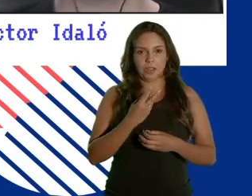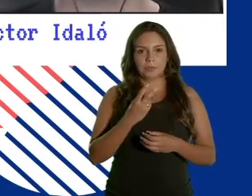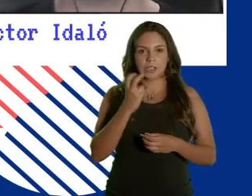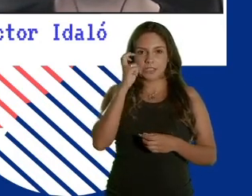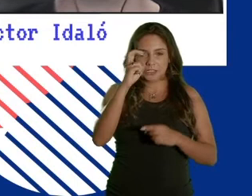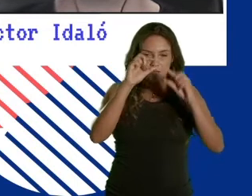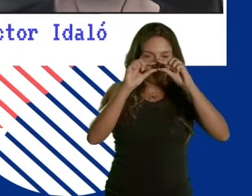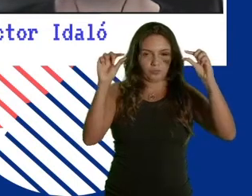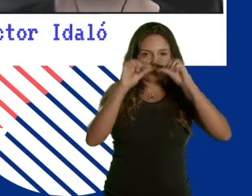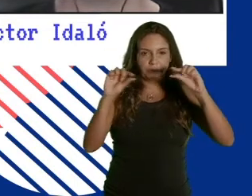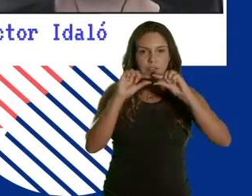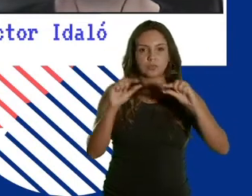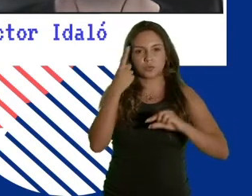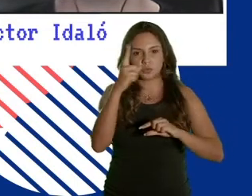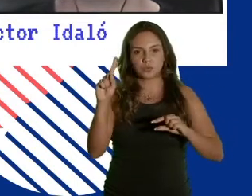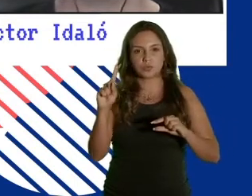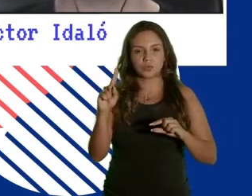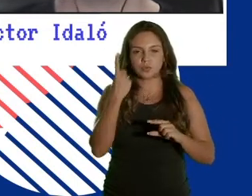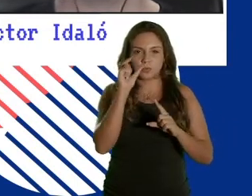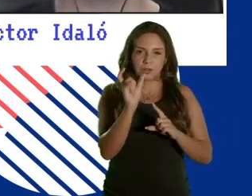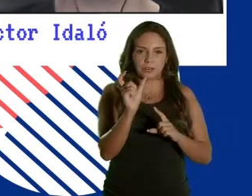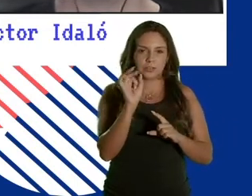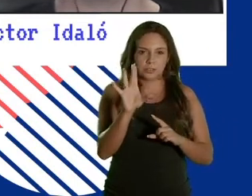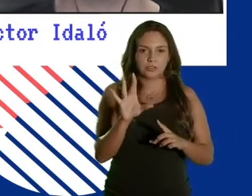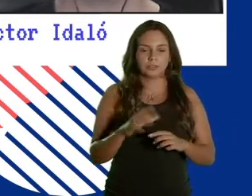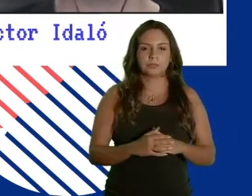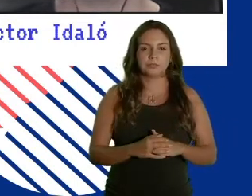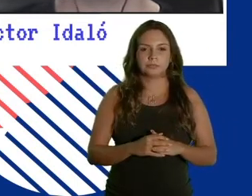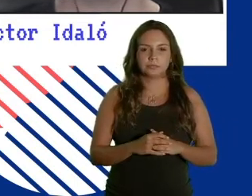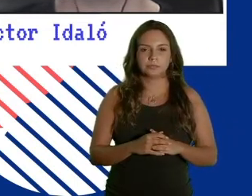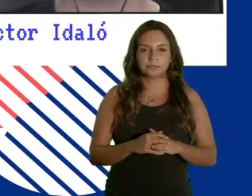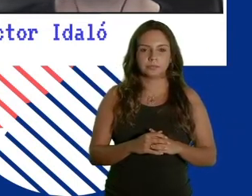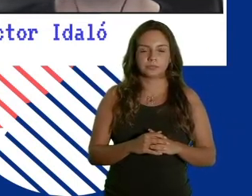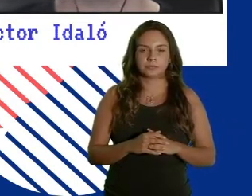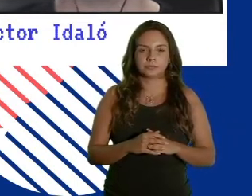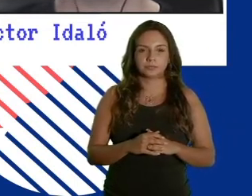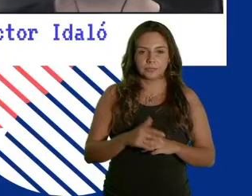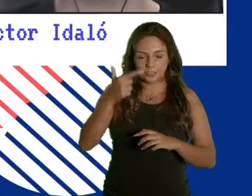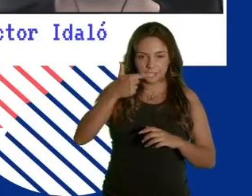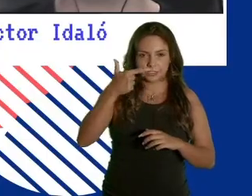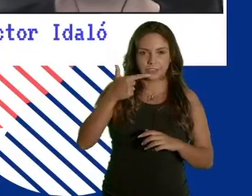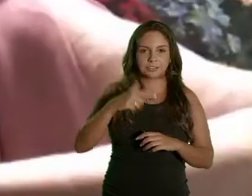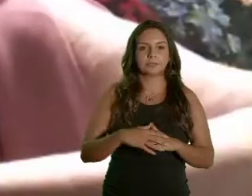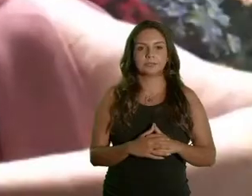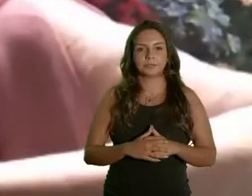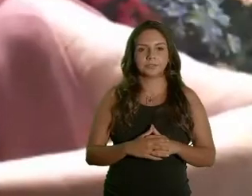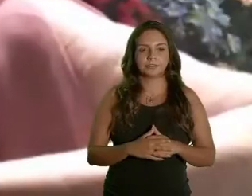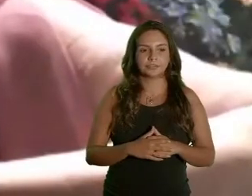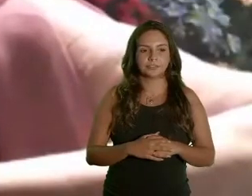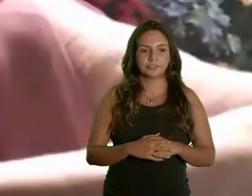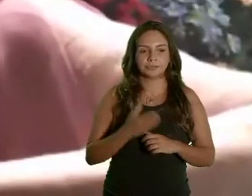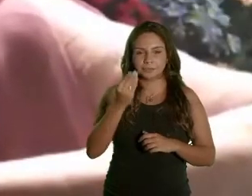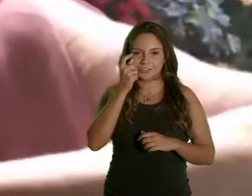bivocabular, e no último verso, uma palavra só, um vocábulo só, que rima com a segunda. É